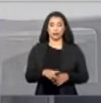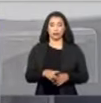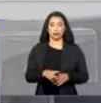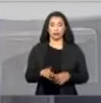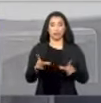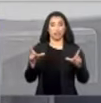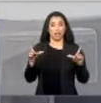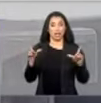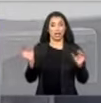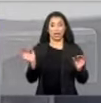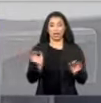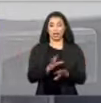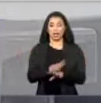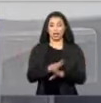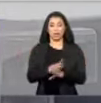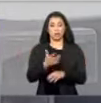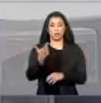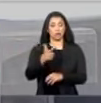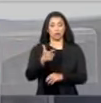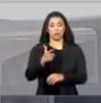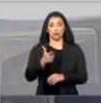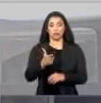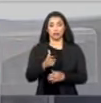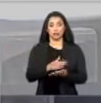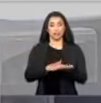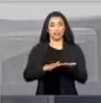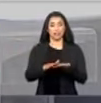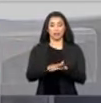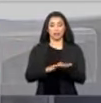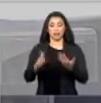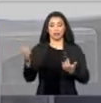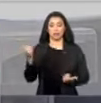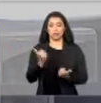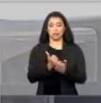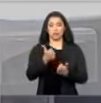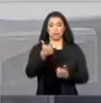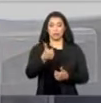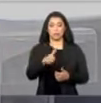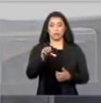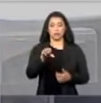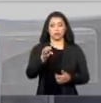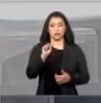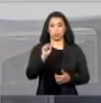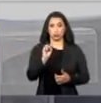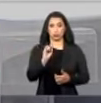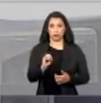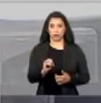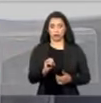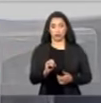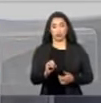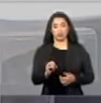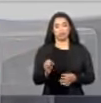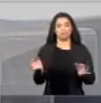abrupto, sem nenhum mecanismo a substituí-lo, em 1980, foi o golpe